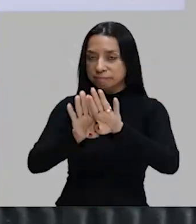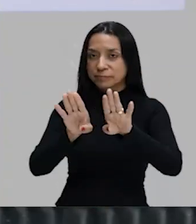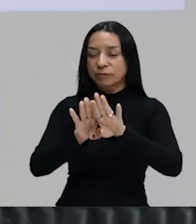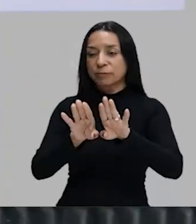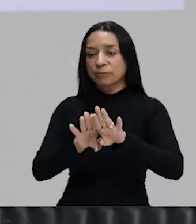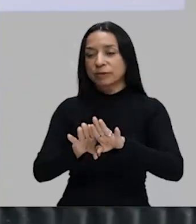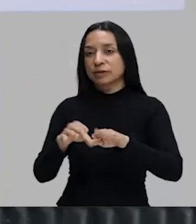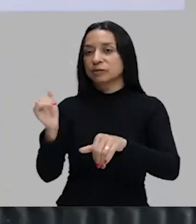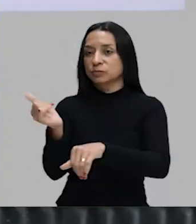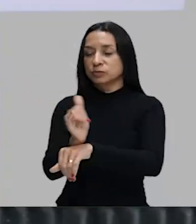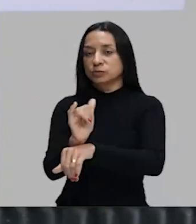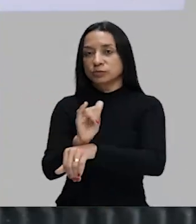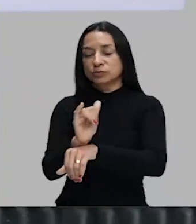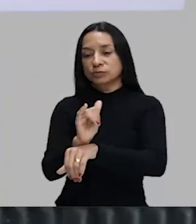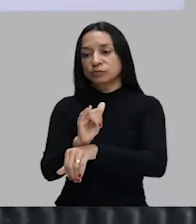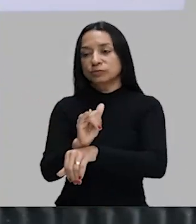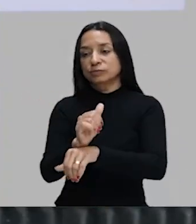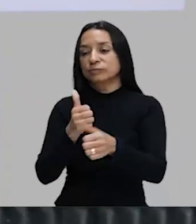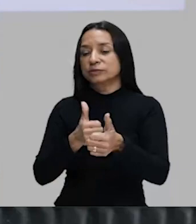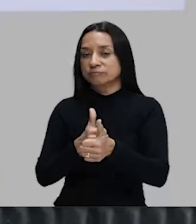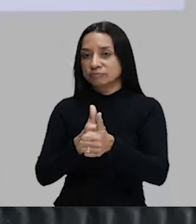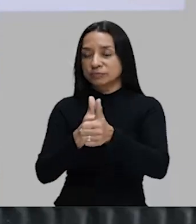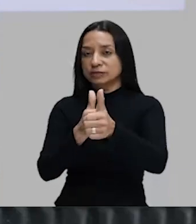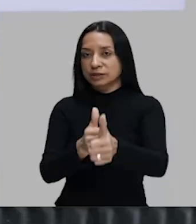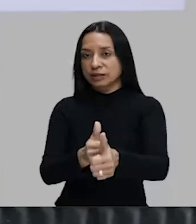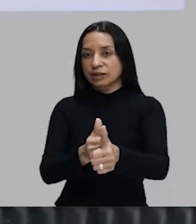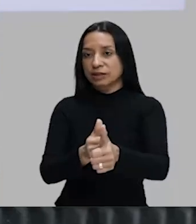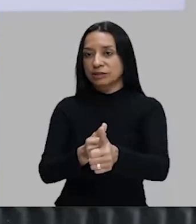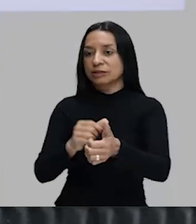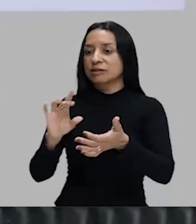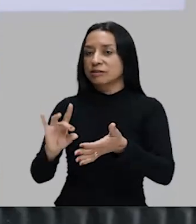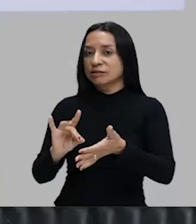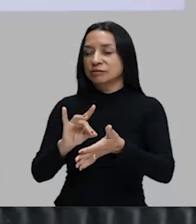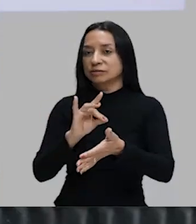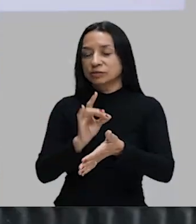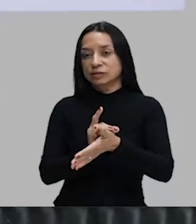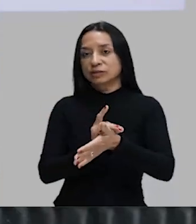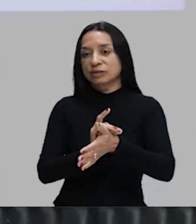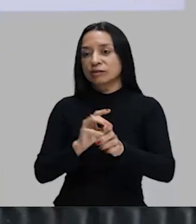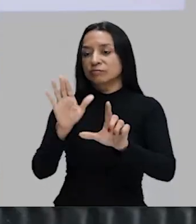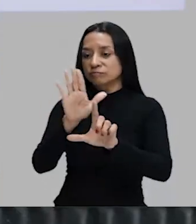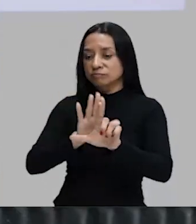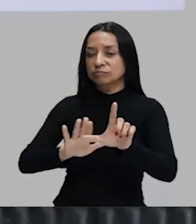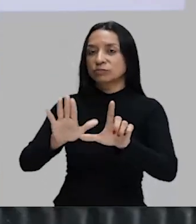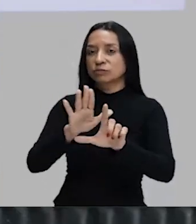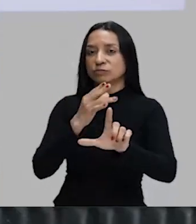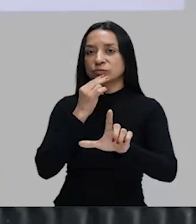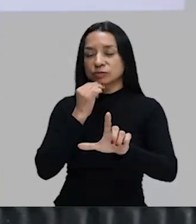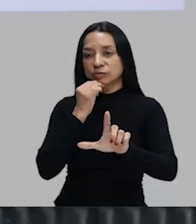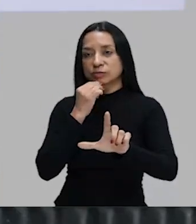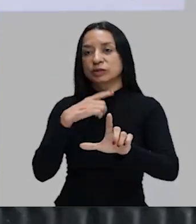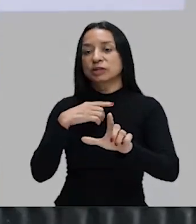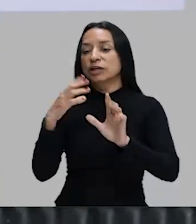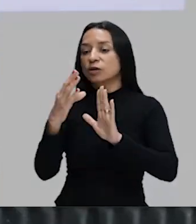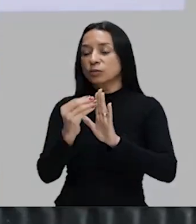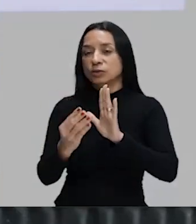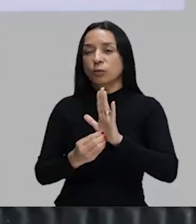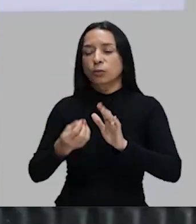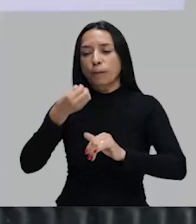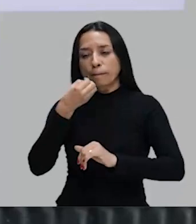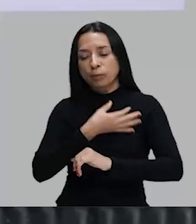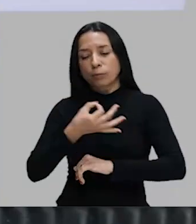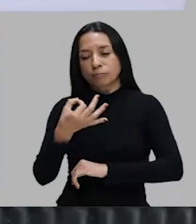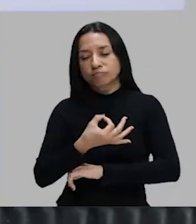além do YouTube, segue a gente lá, se inscreve na plataforma, tá? Tem muito conteúdo bacana para vocês, não